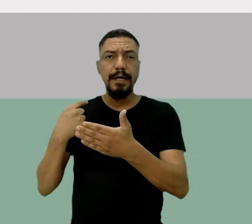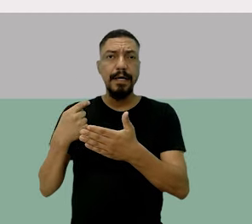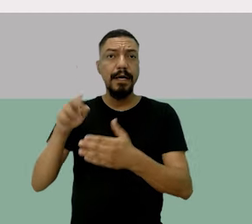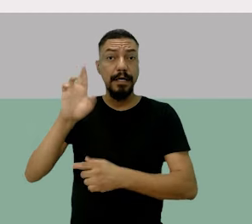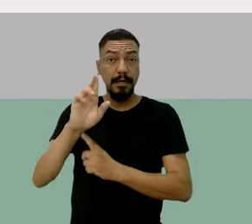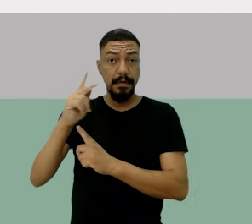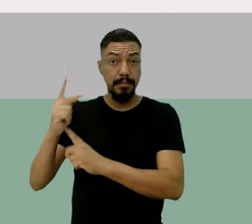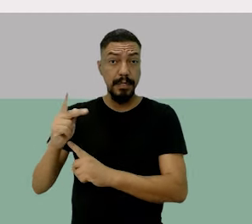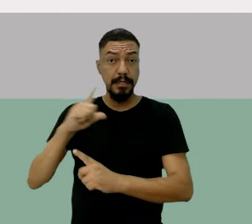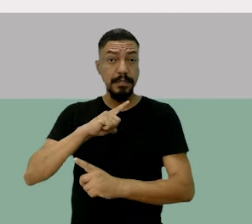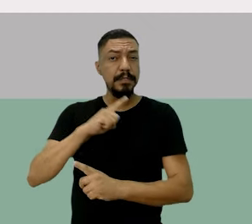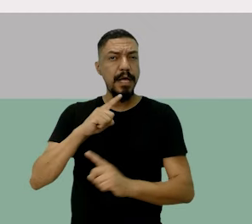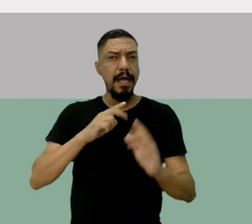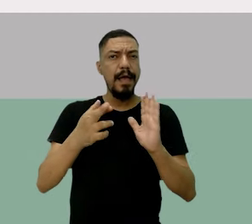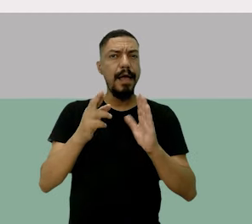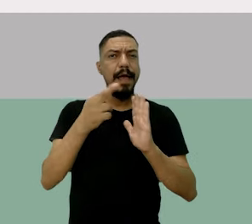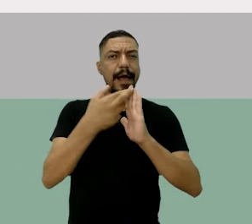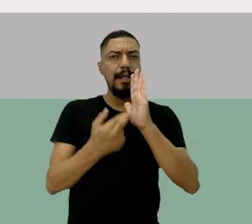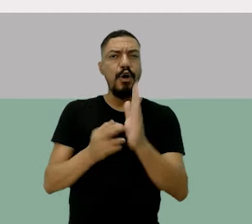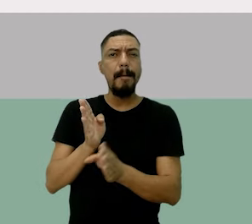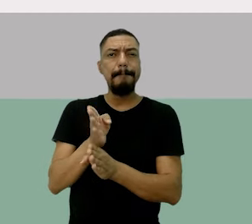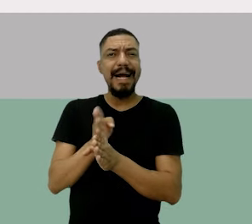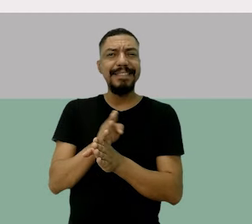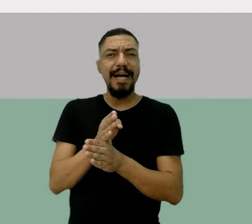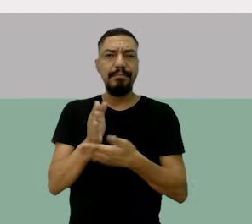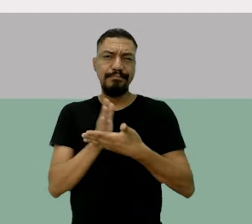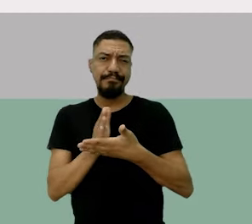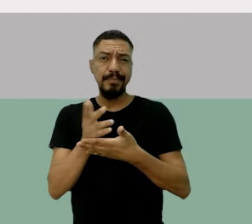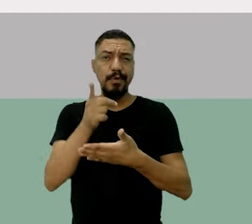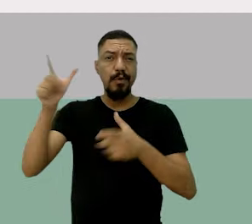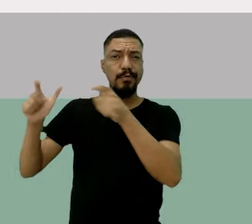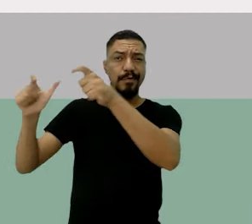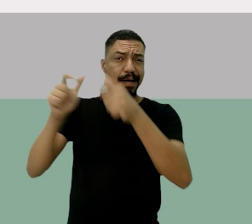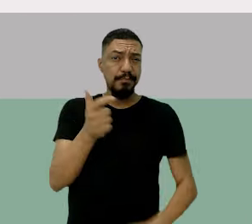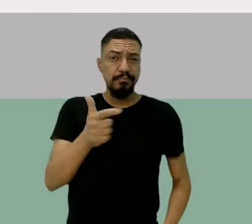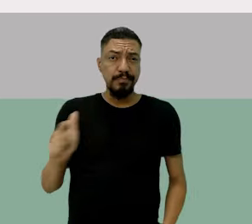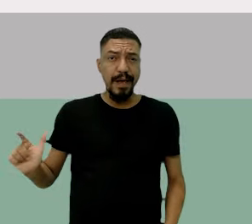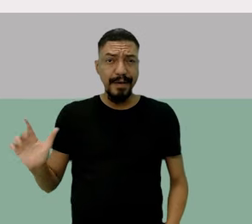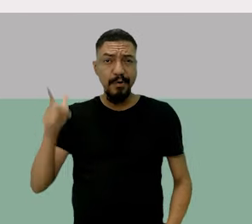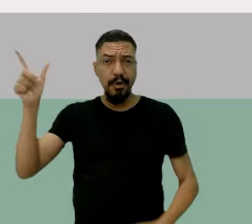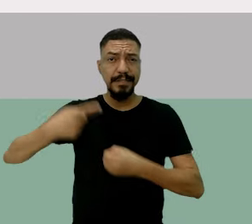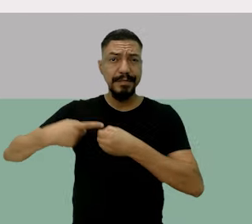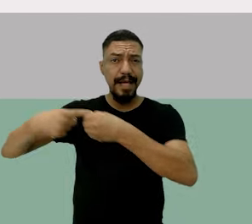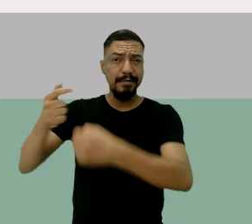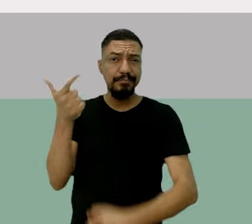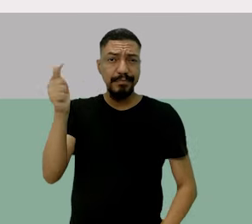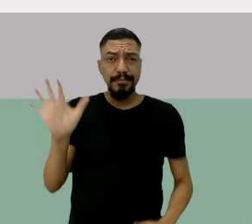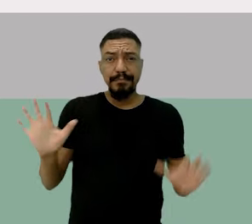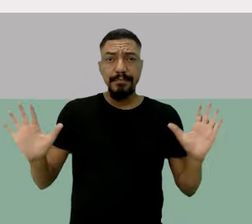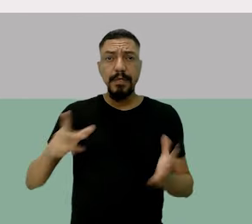Ribeirão, no edital tem relatório parcial, que é uma coisa que outros editais não têm, de outras cidades. Isso